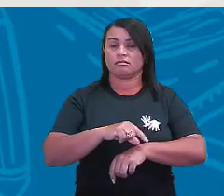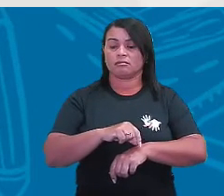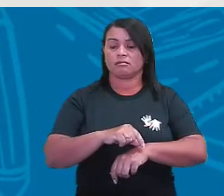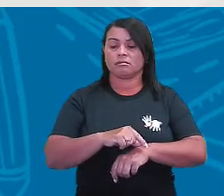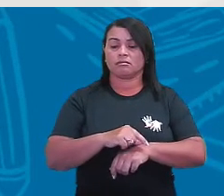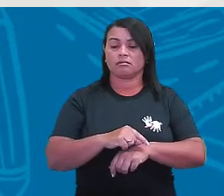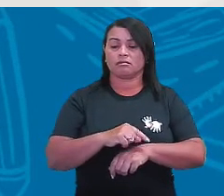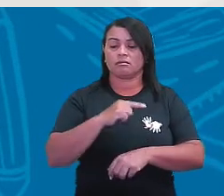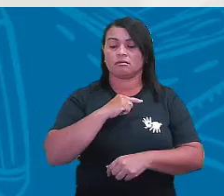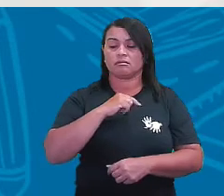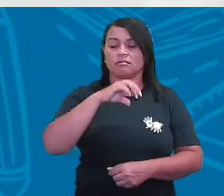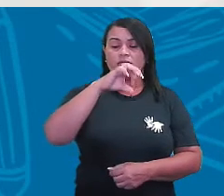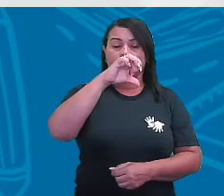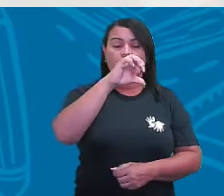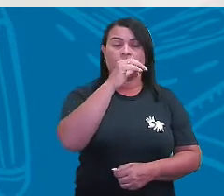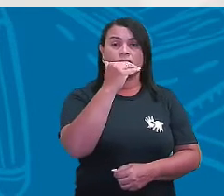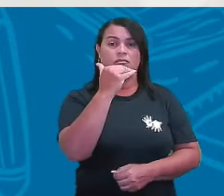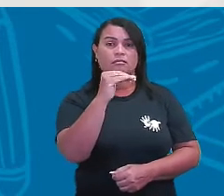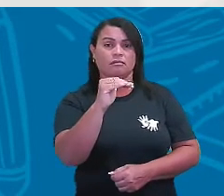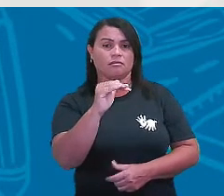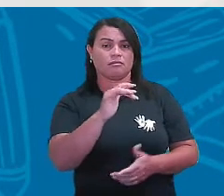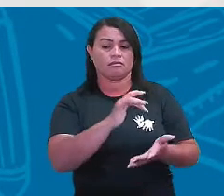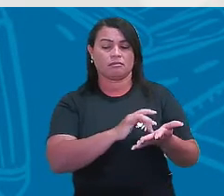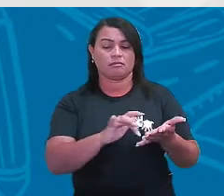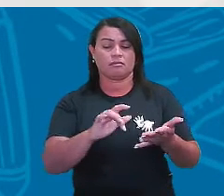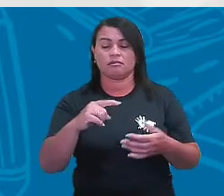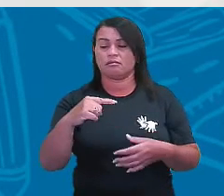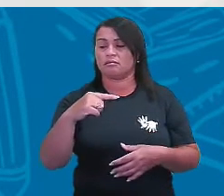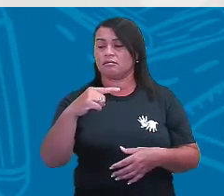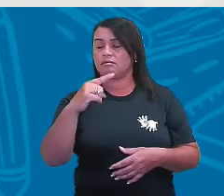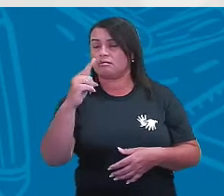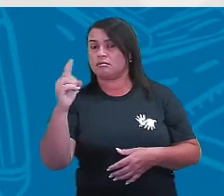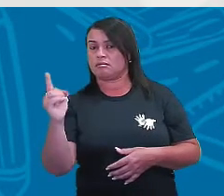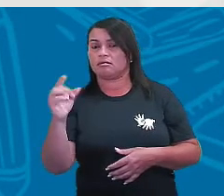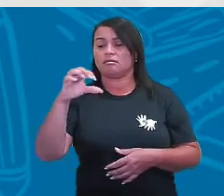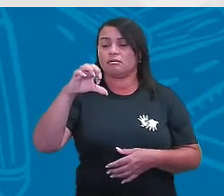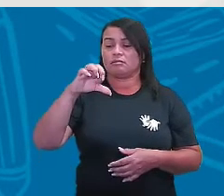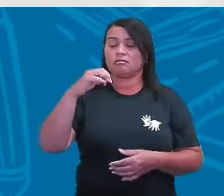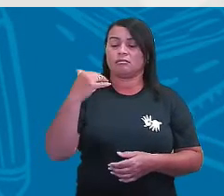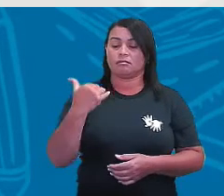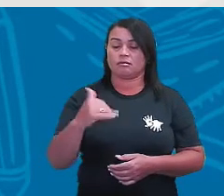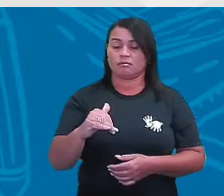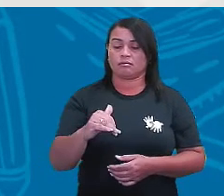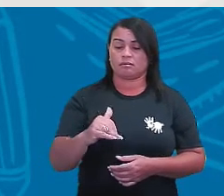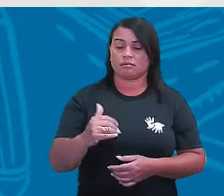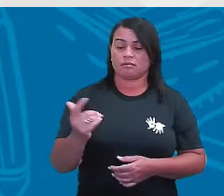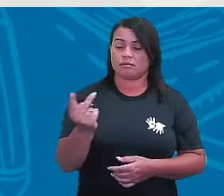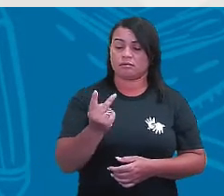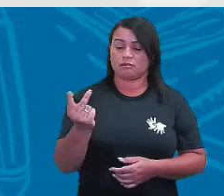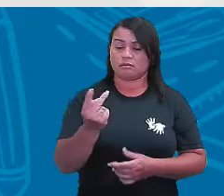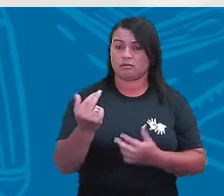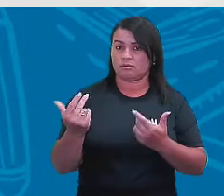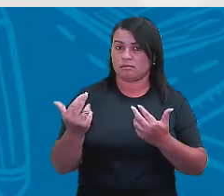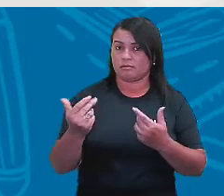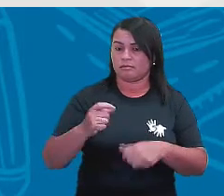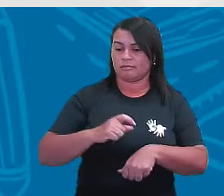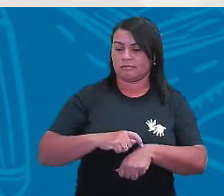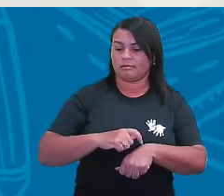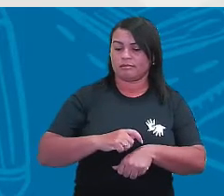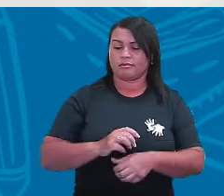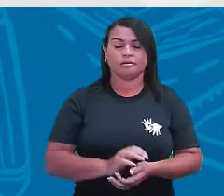meia da manhã. E no outro também, 9 horas mais meia hora. 9 e meia nos dois relógios.